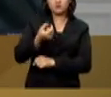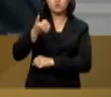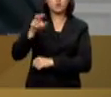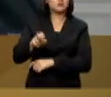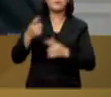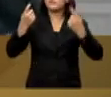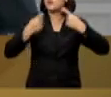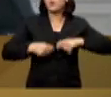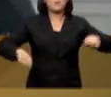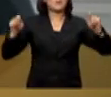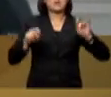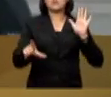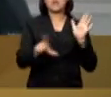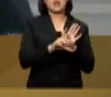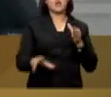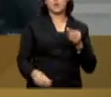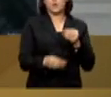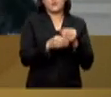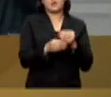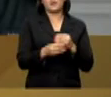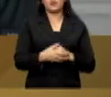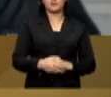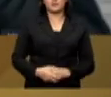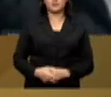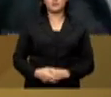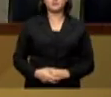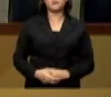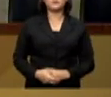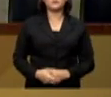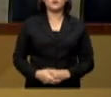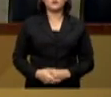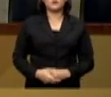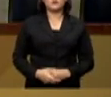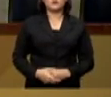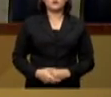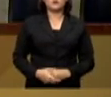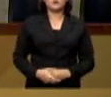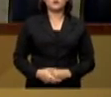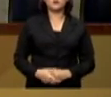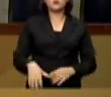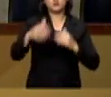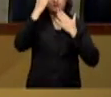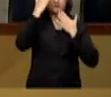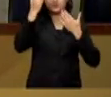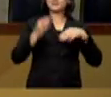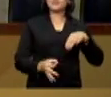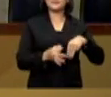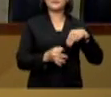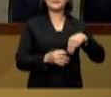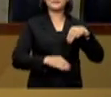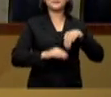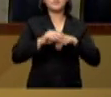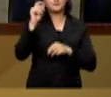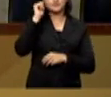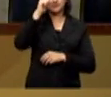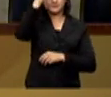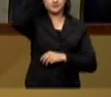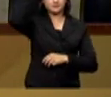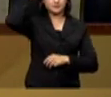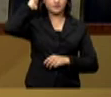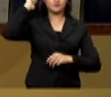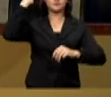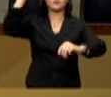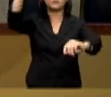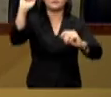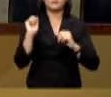de lei complementar. É o voto, presidente. Muito obrigado, ministro Alexandre de Moraes, pelo didatismo do voto,